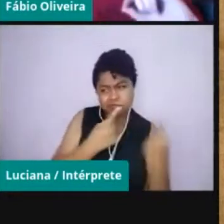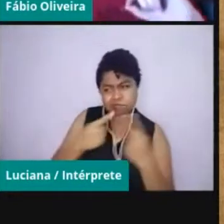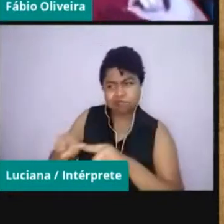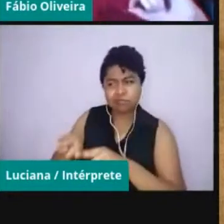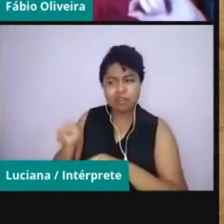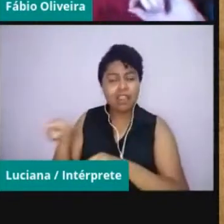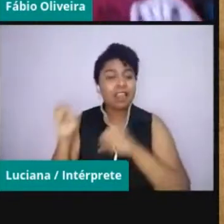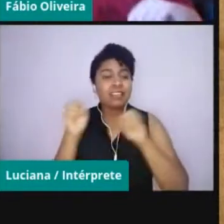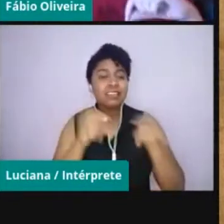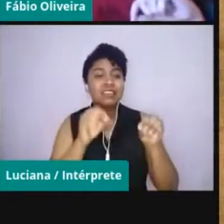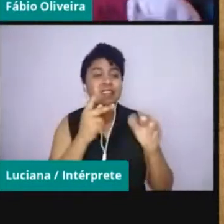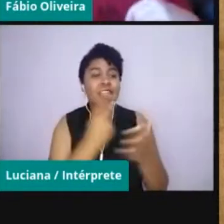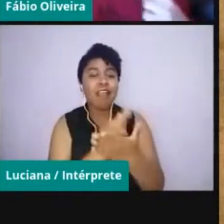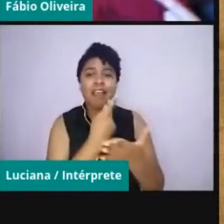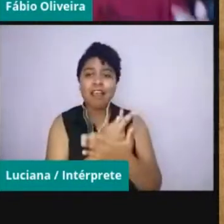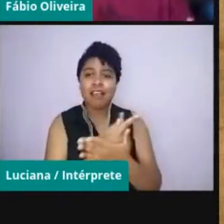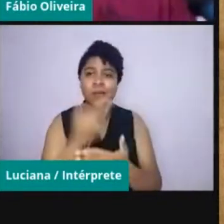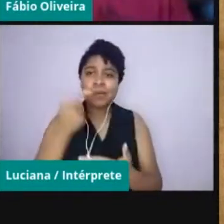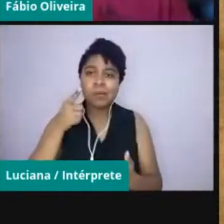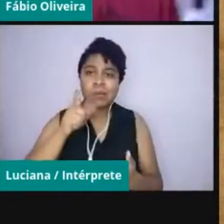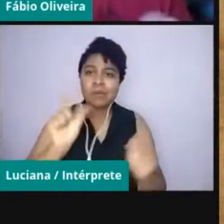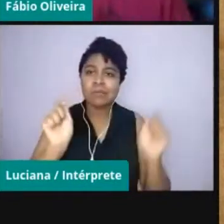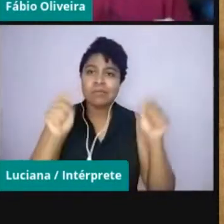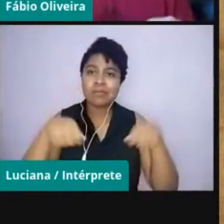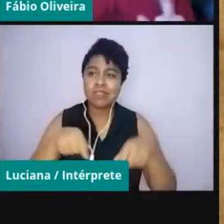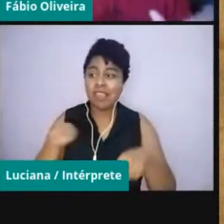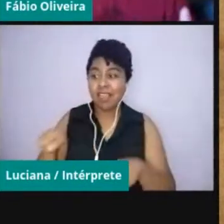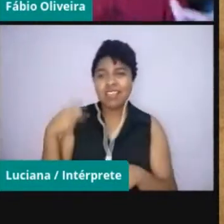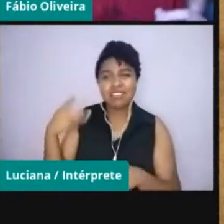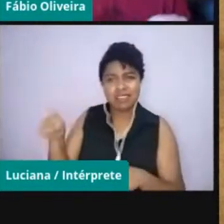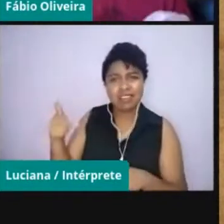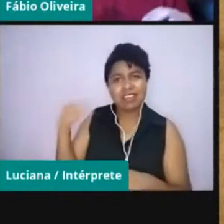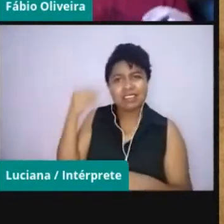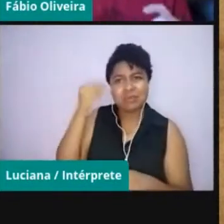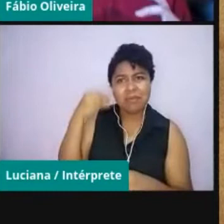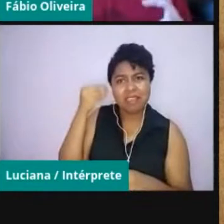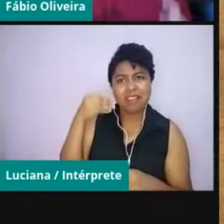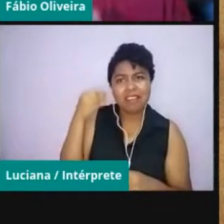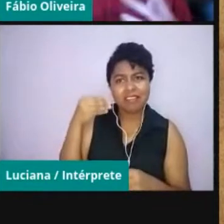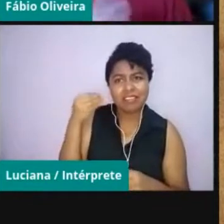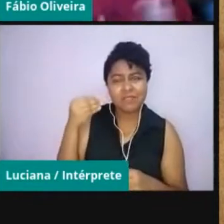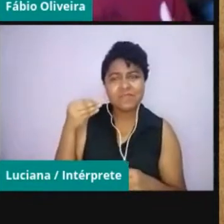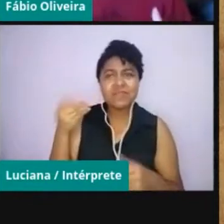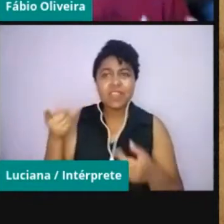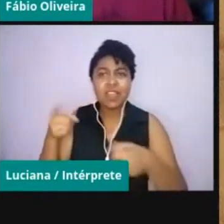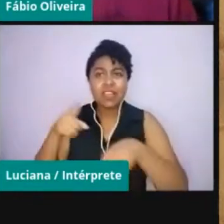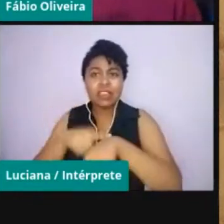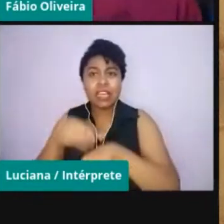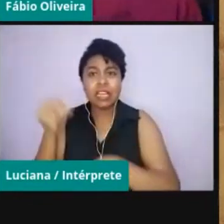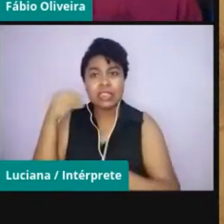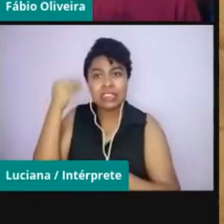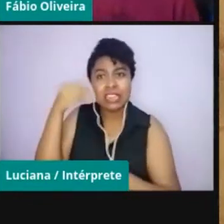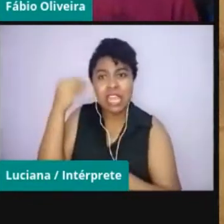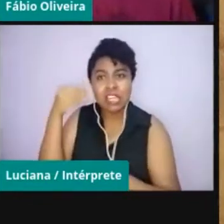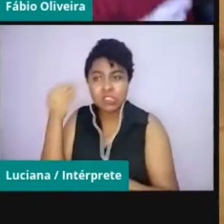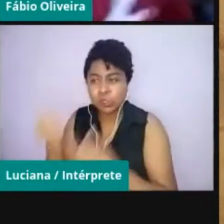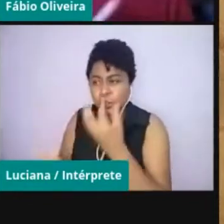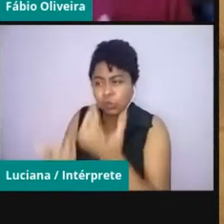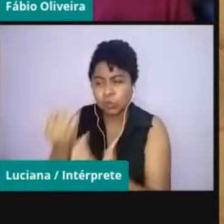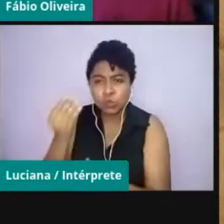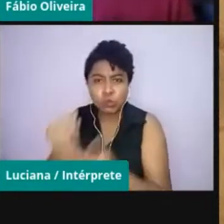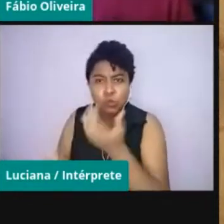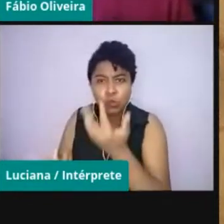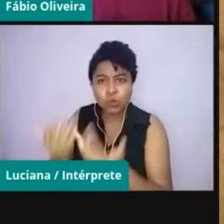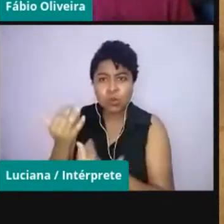desmistificando a experiência que eles estavam fazendo. No momento, se não me engano, eles estavam fazendo um teste de chamas e eles